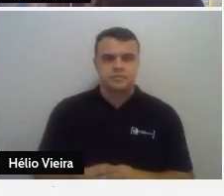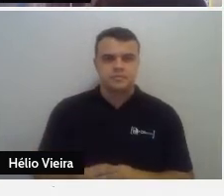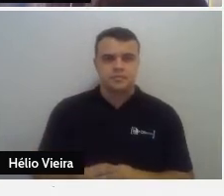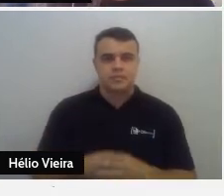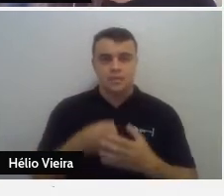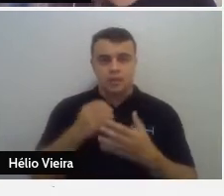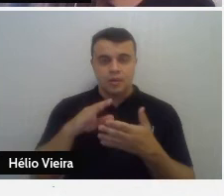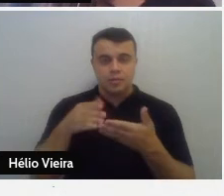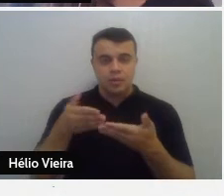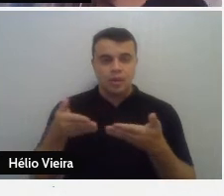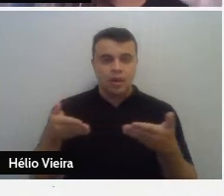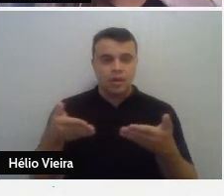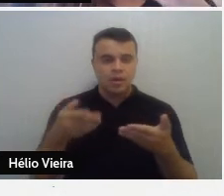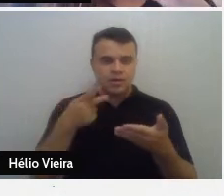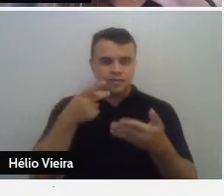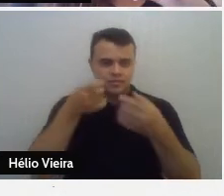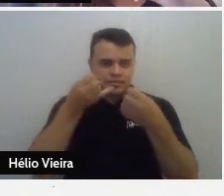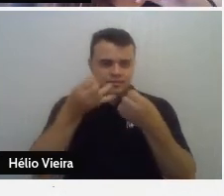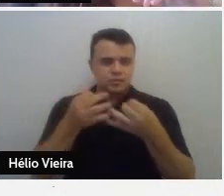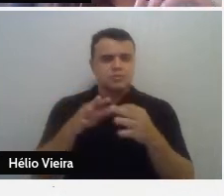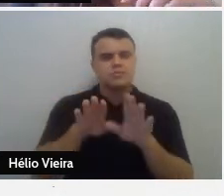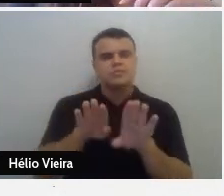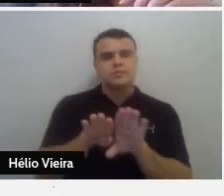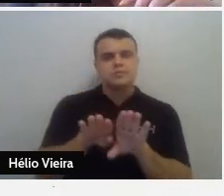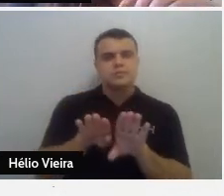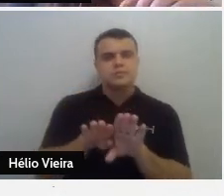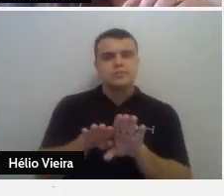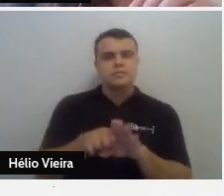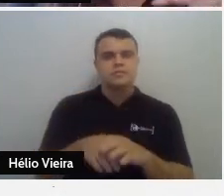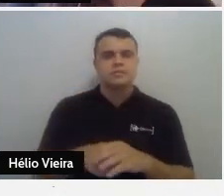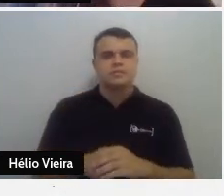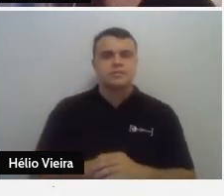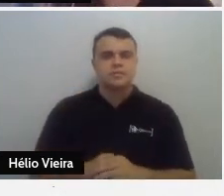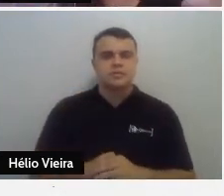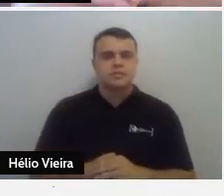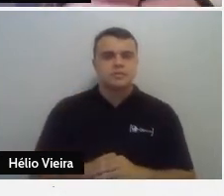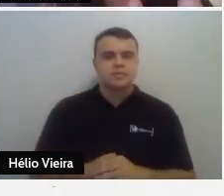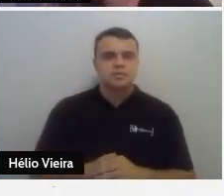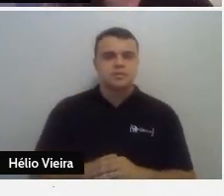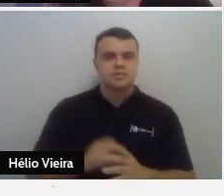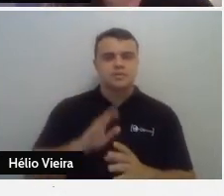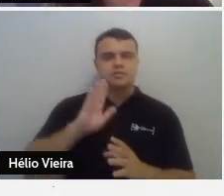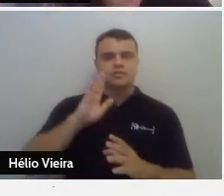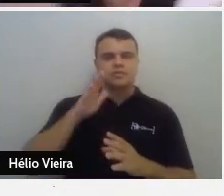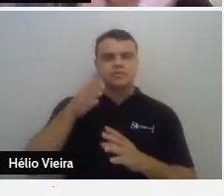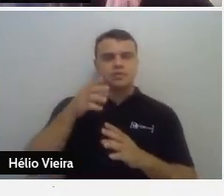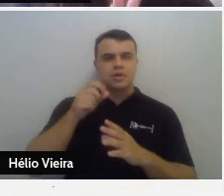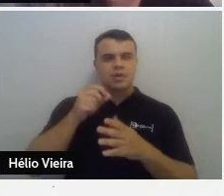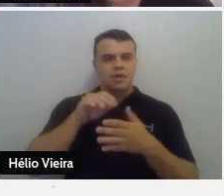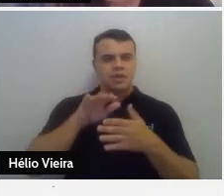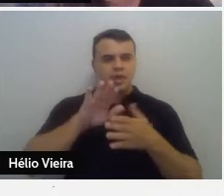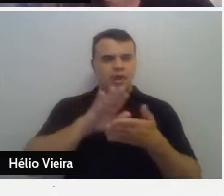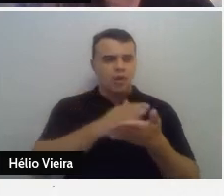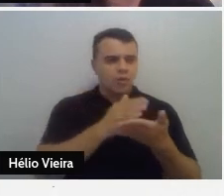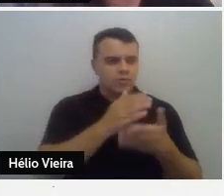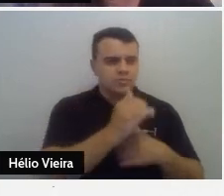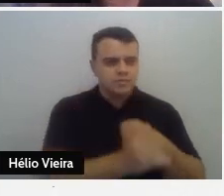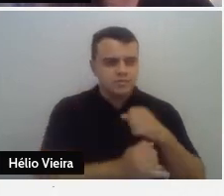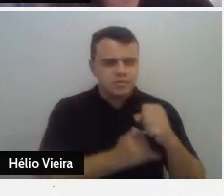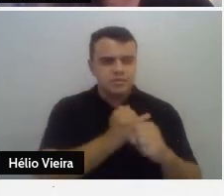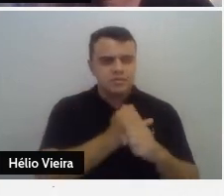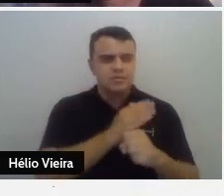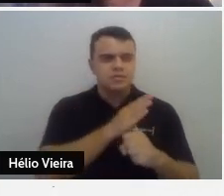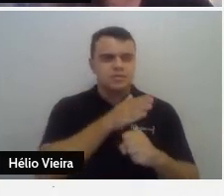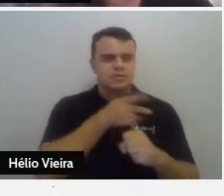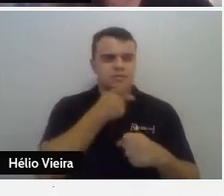Bom, aqui a gente falou muito sobre. A gente já mergulhou em alguns sites,